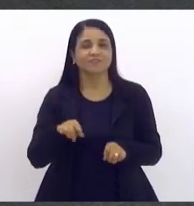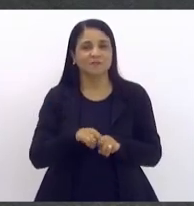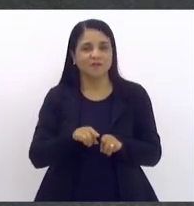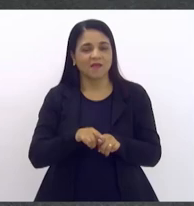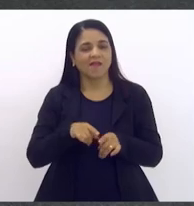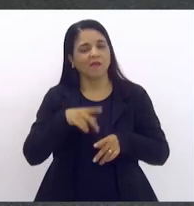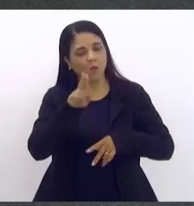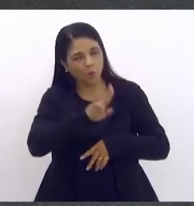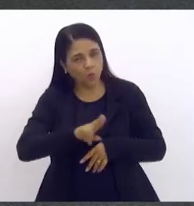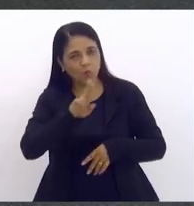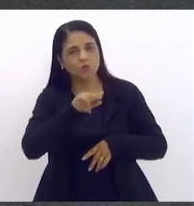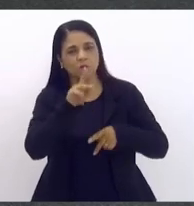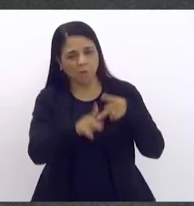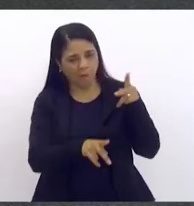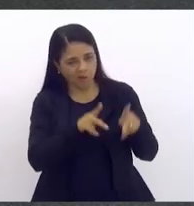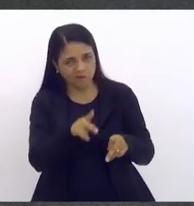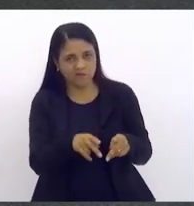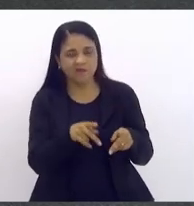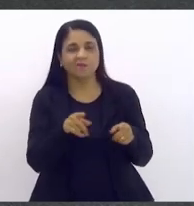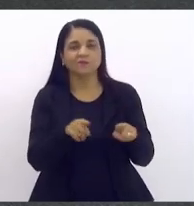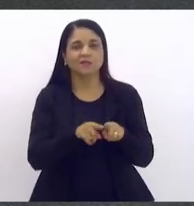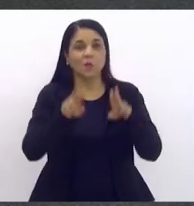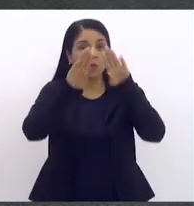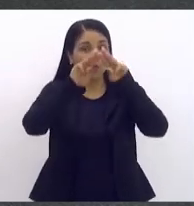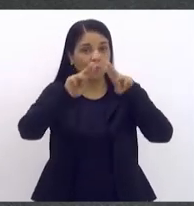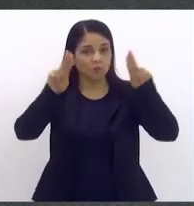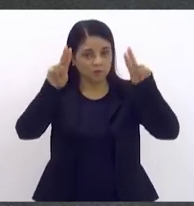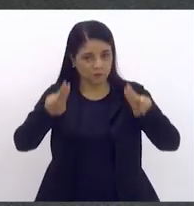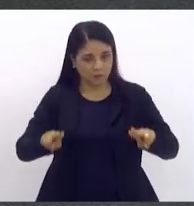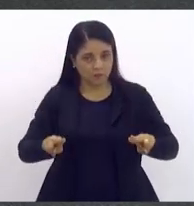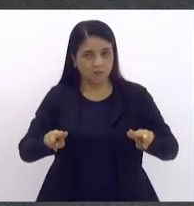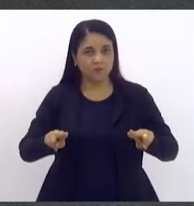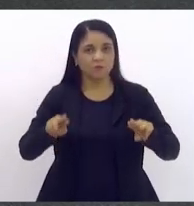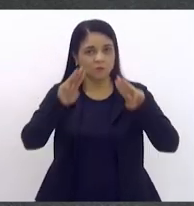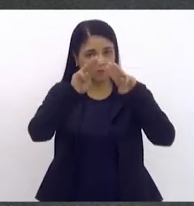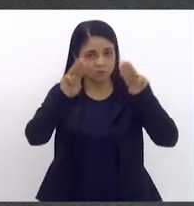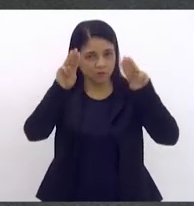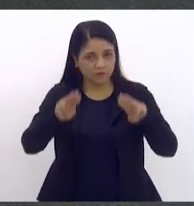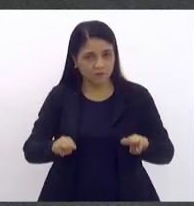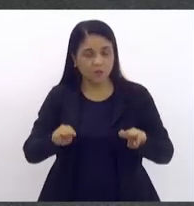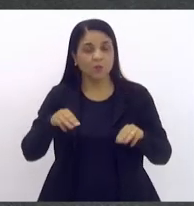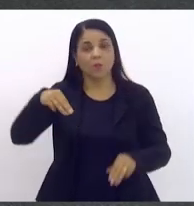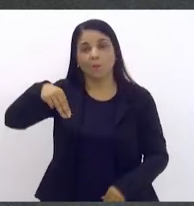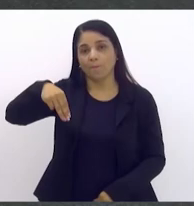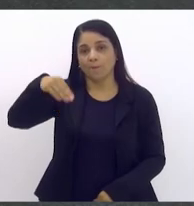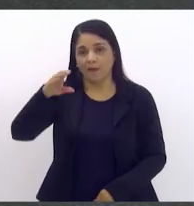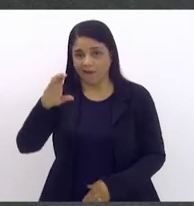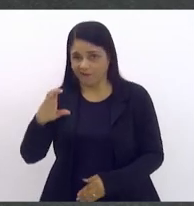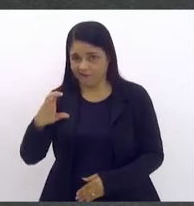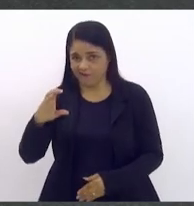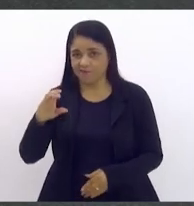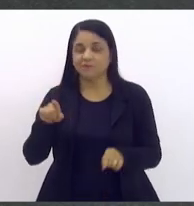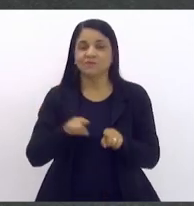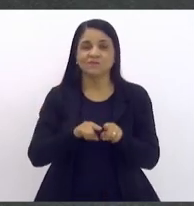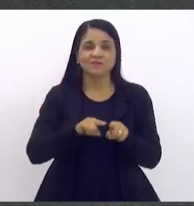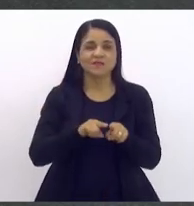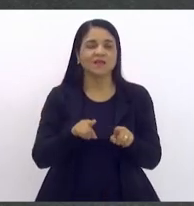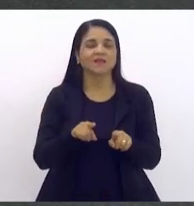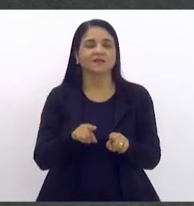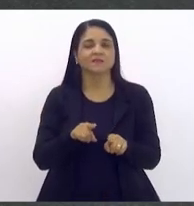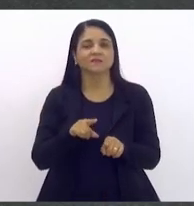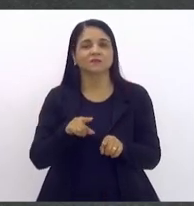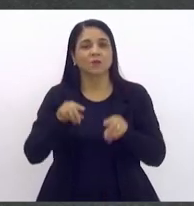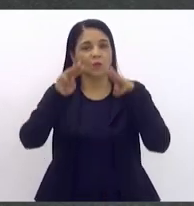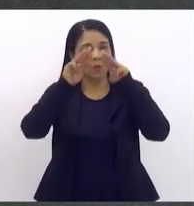nossa cidade. A gente tem o Museu de Arte Contemporânea, o MAC. A gente tem as instalações